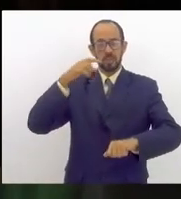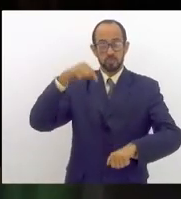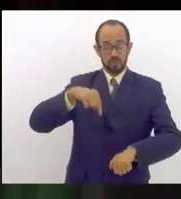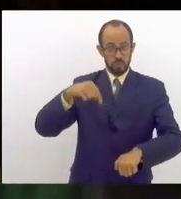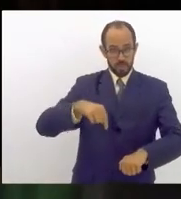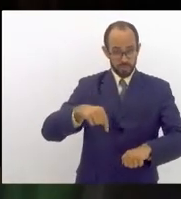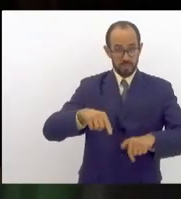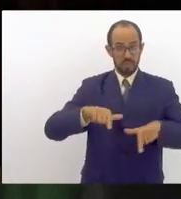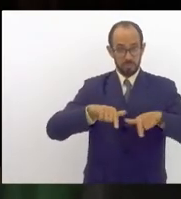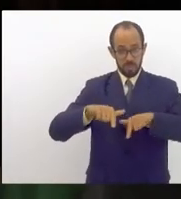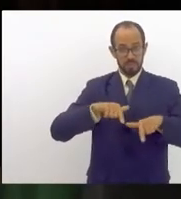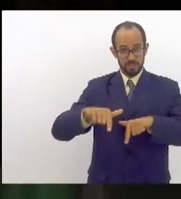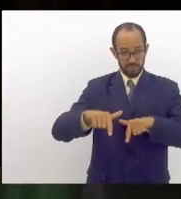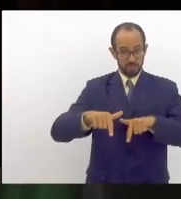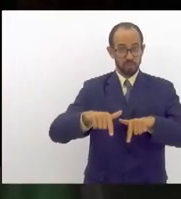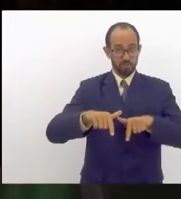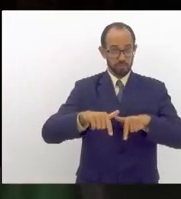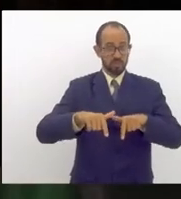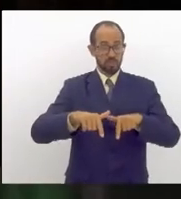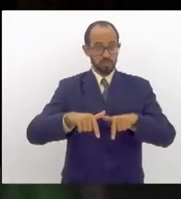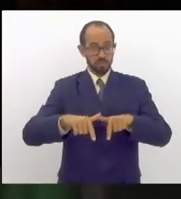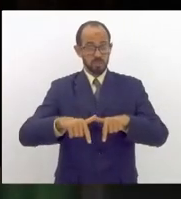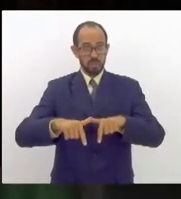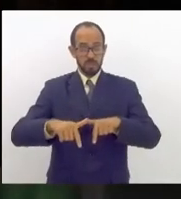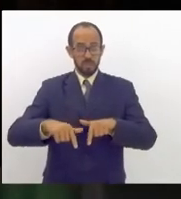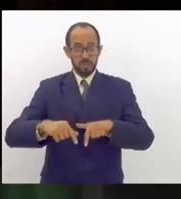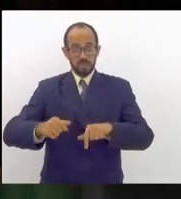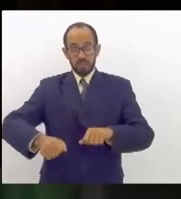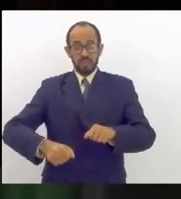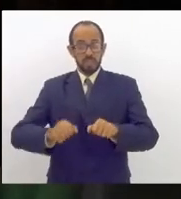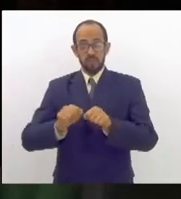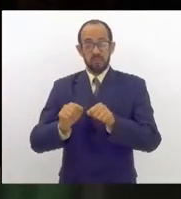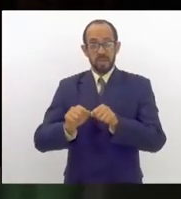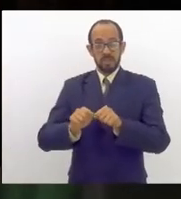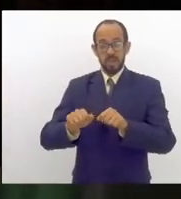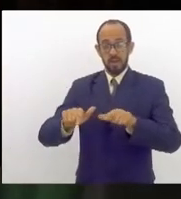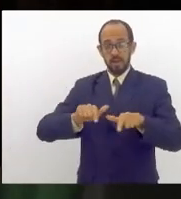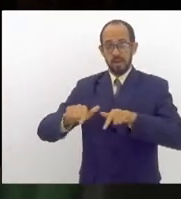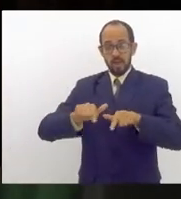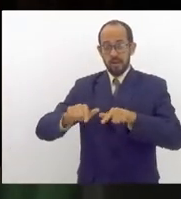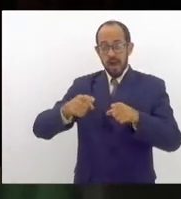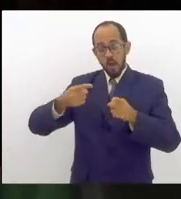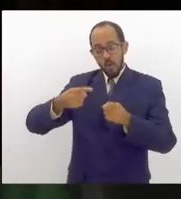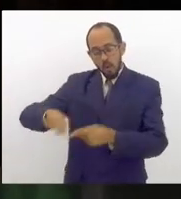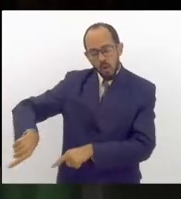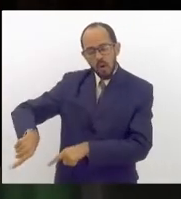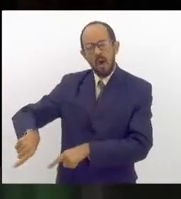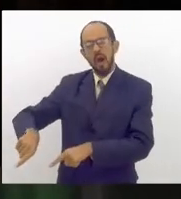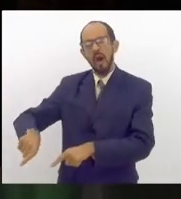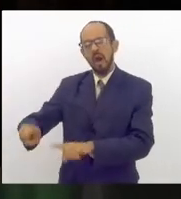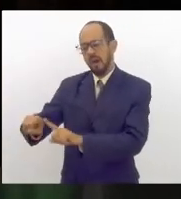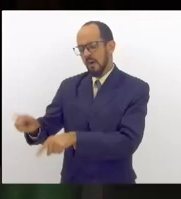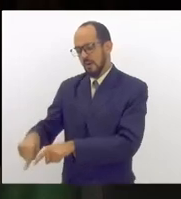estão ocupando cadeiras fazendo de serviço quanto a classe trabalhadora